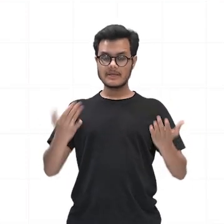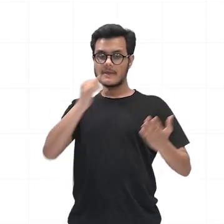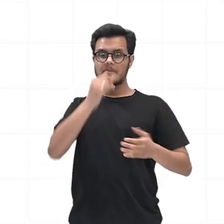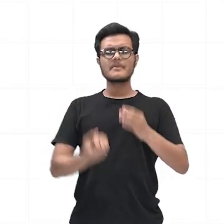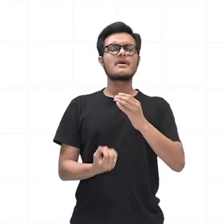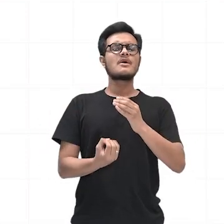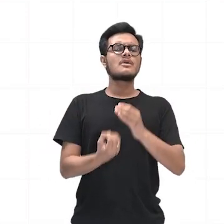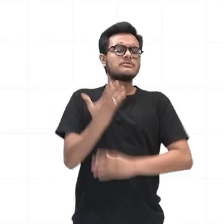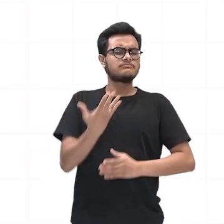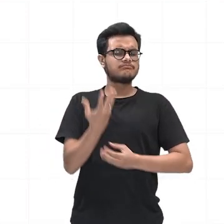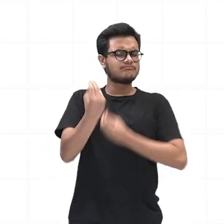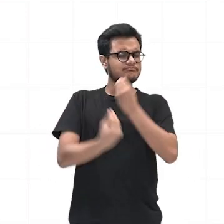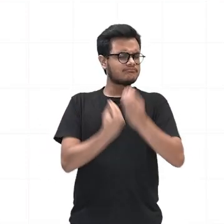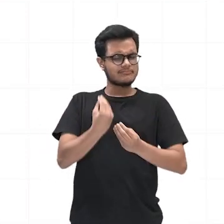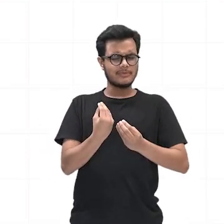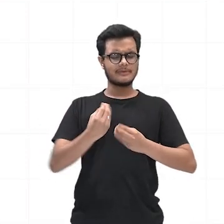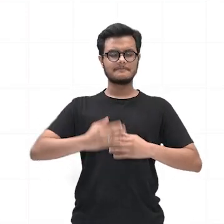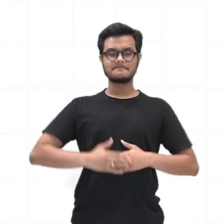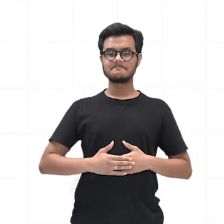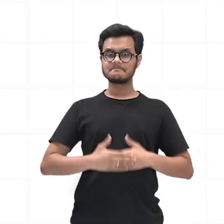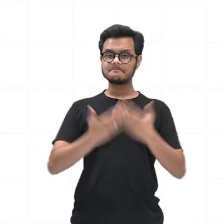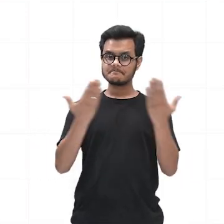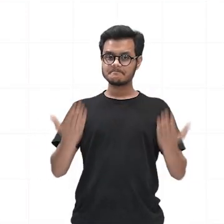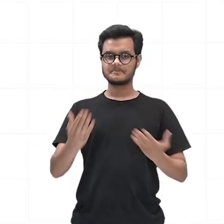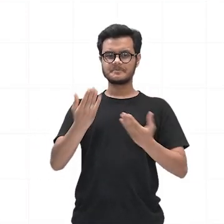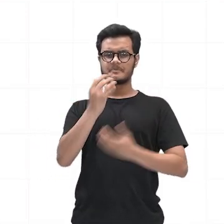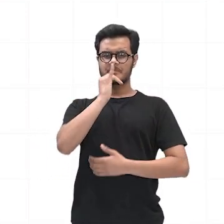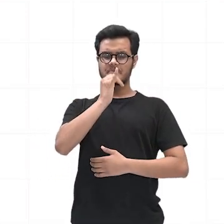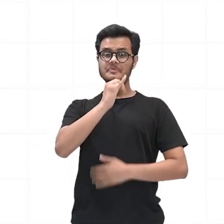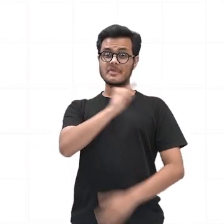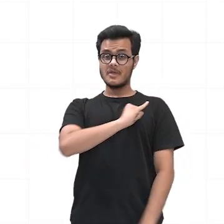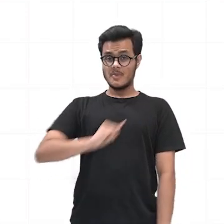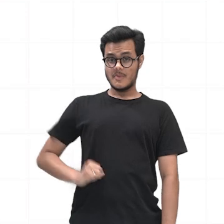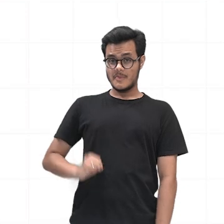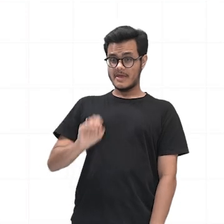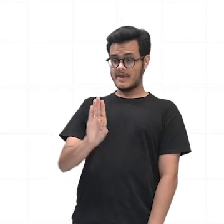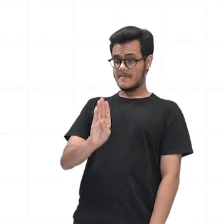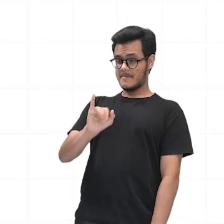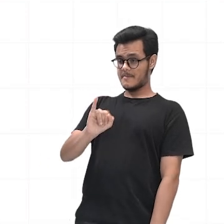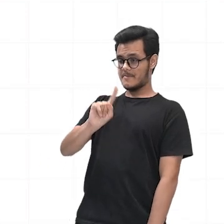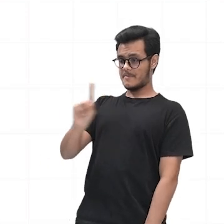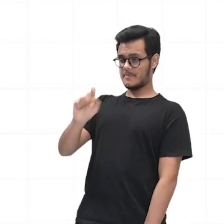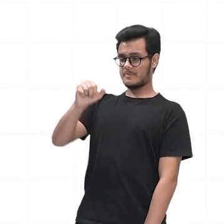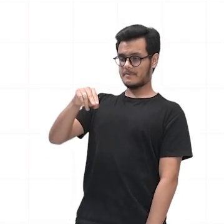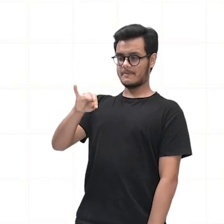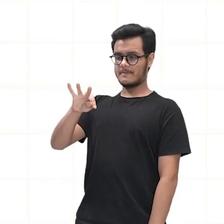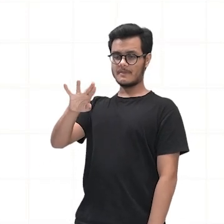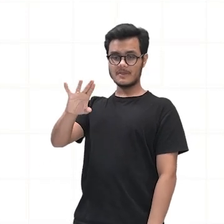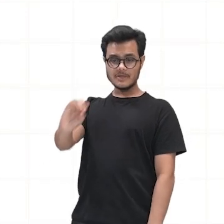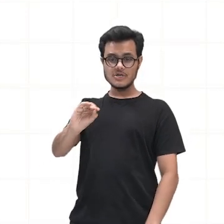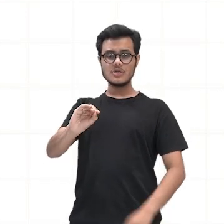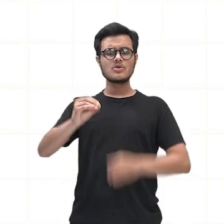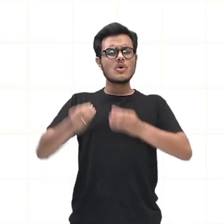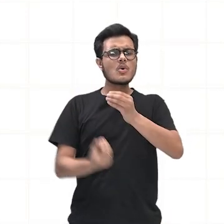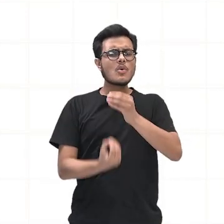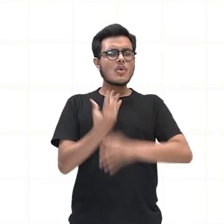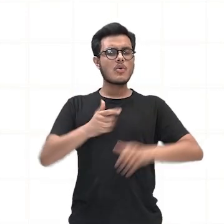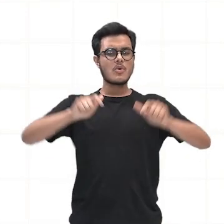origem do Império Bizantino, né? Olha só, o Império Bizantino, ele se originou